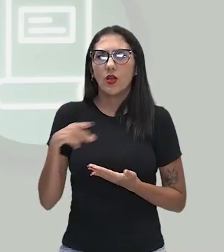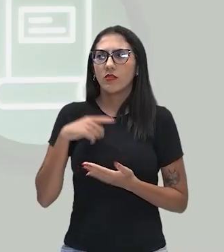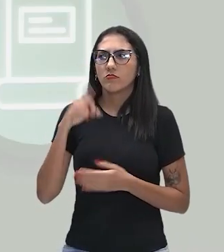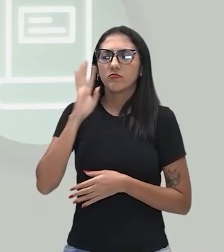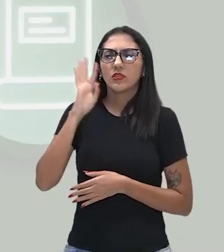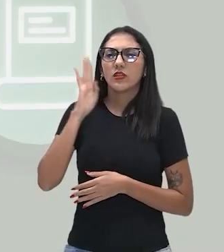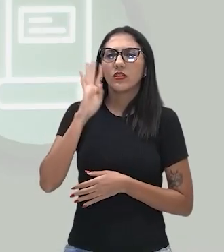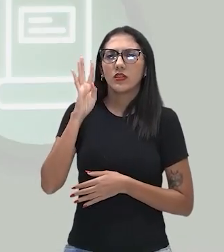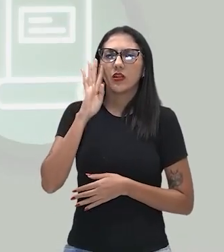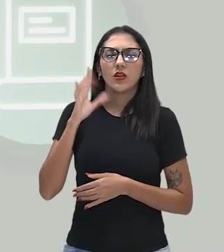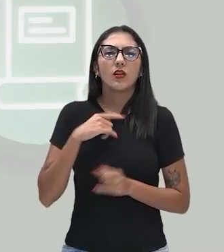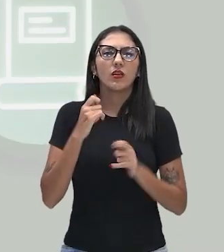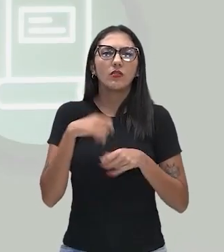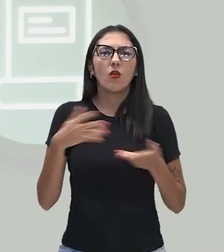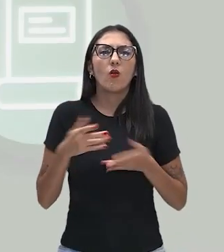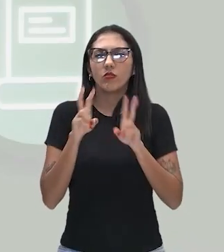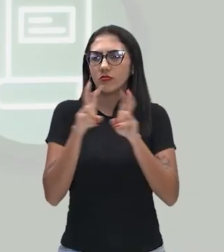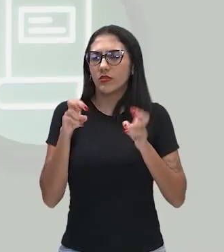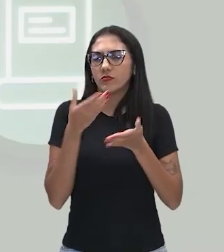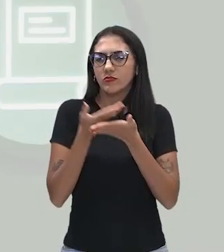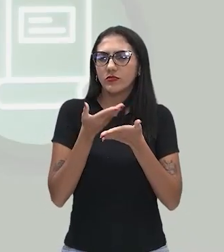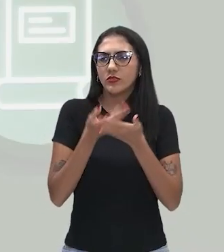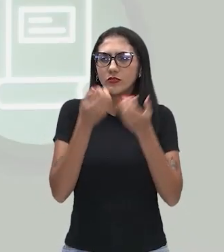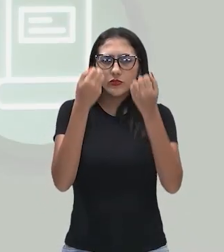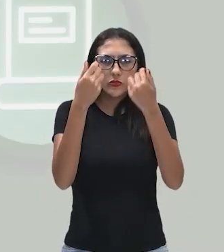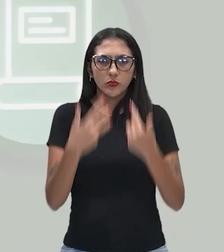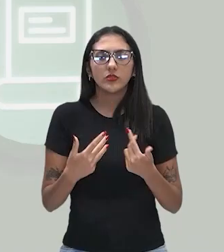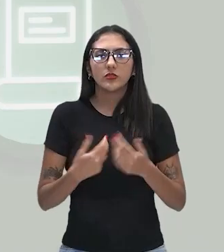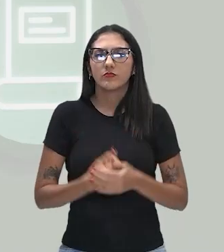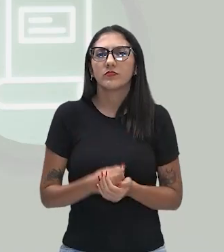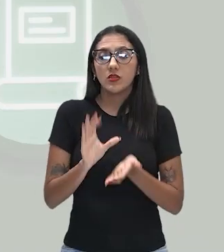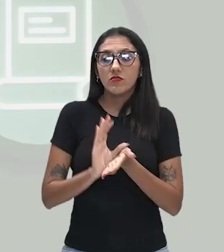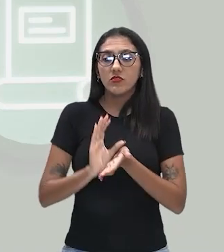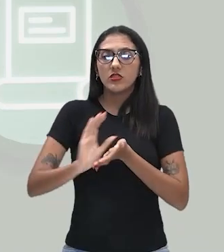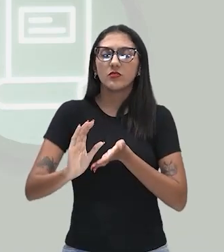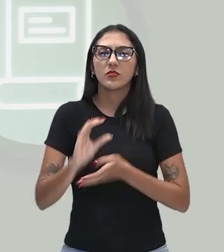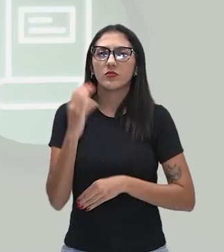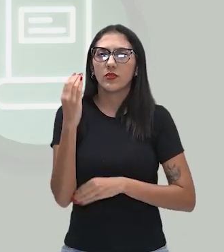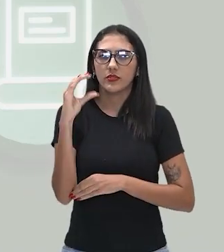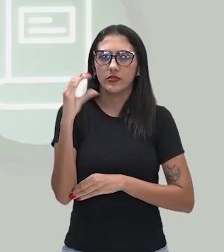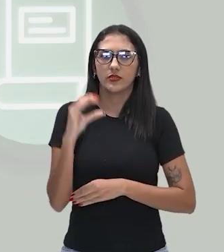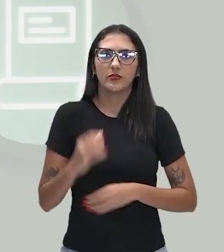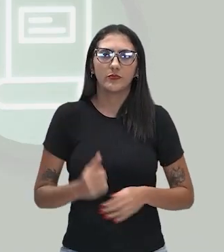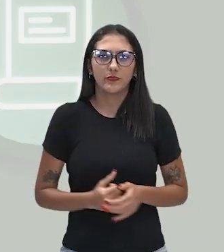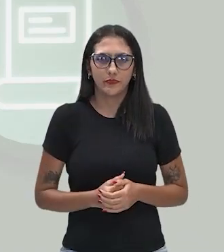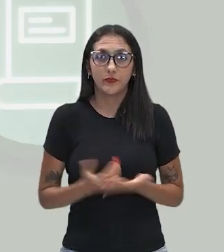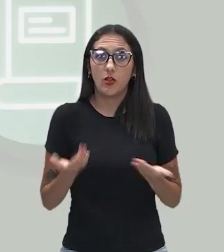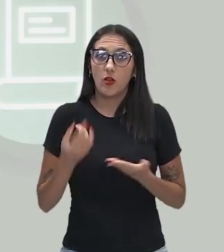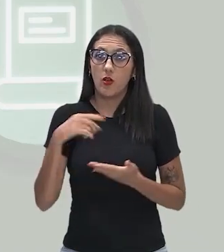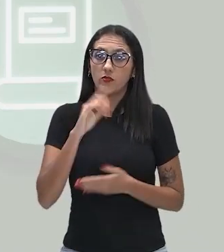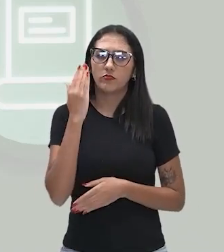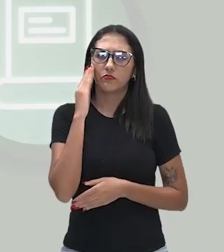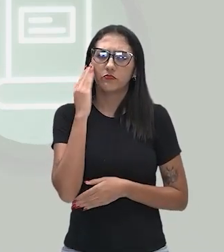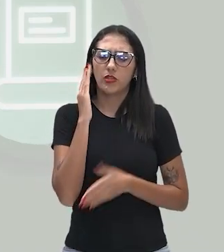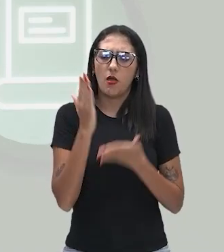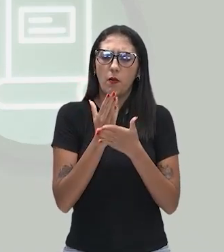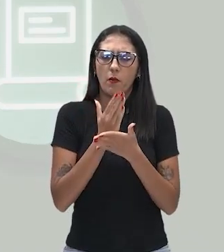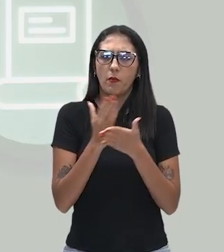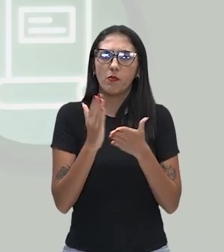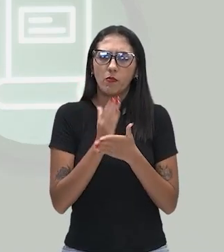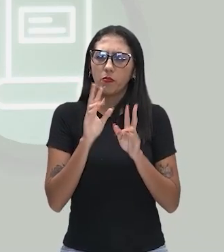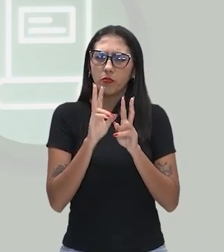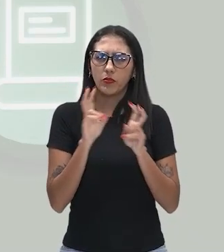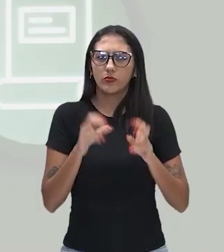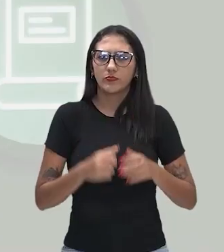fazer aqui nesta aula, o investimento na ciência. E nós vamos aqui falar sobre alguns desenvolvimentos, tá